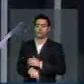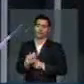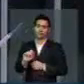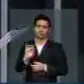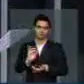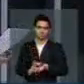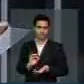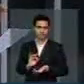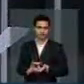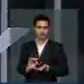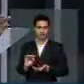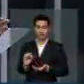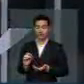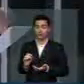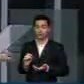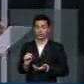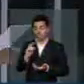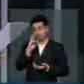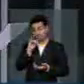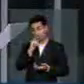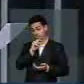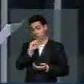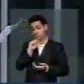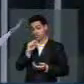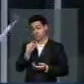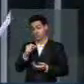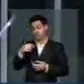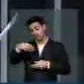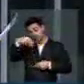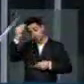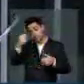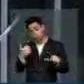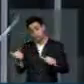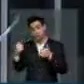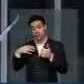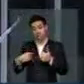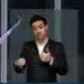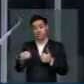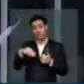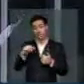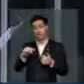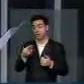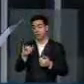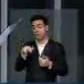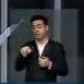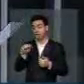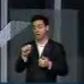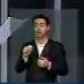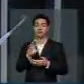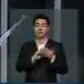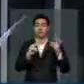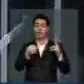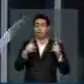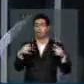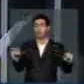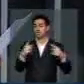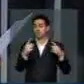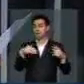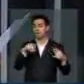profundamente quais pais batizaram suas filhas de Marina inspirados na canção de Caim